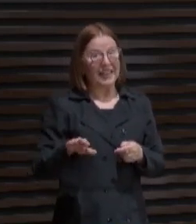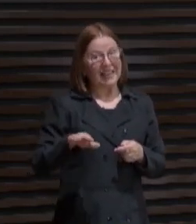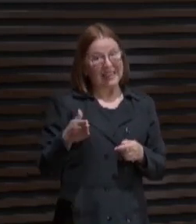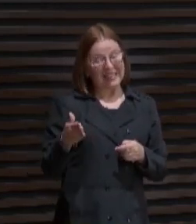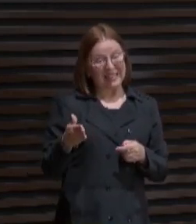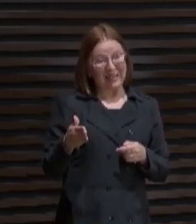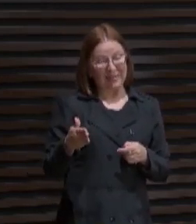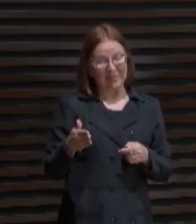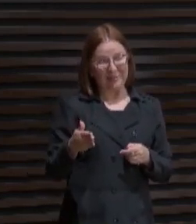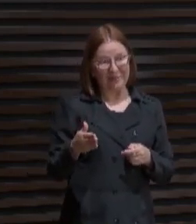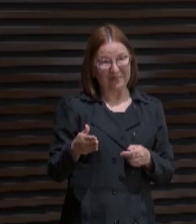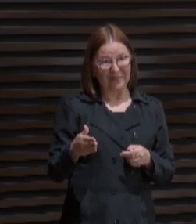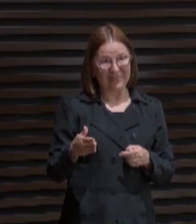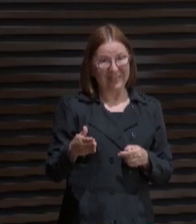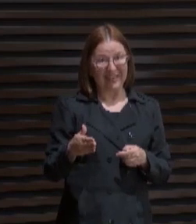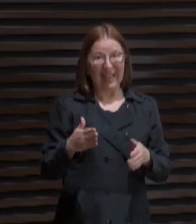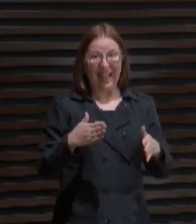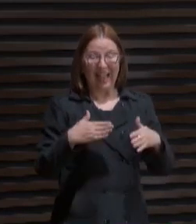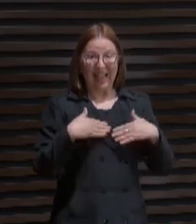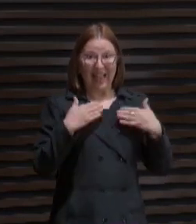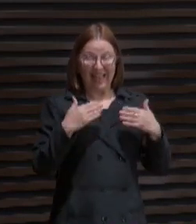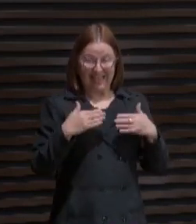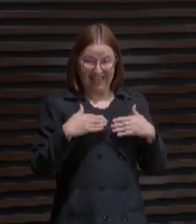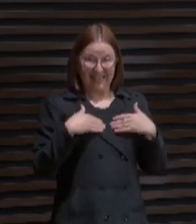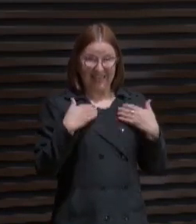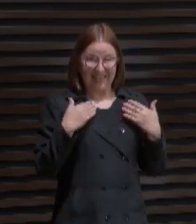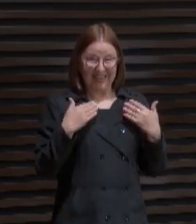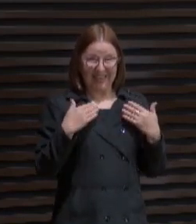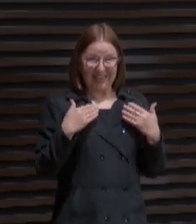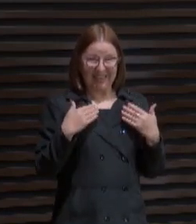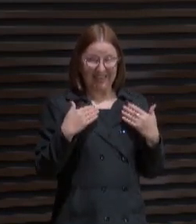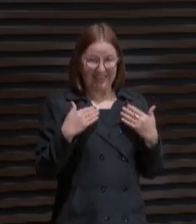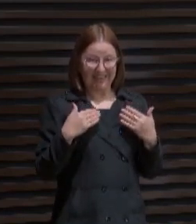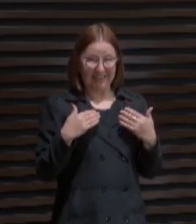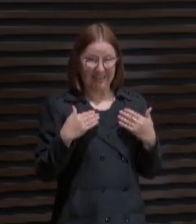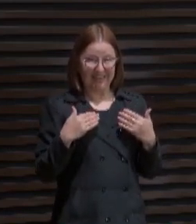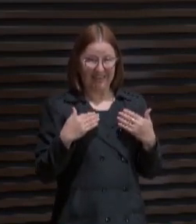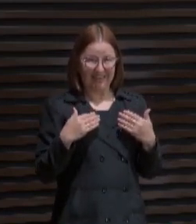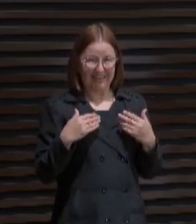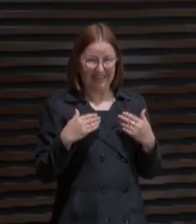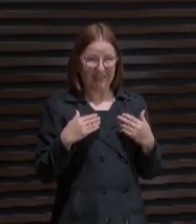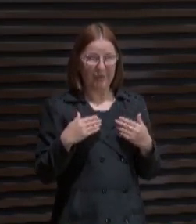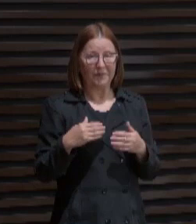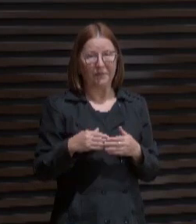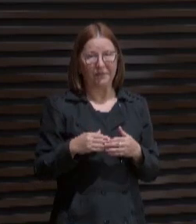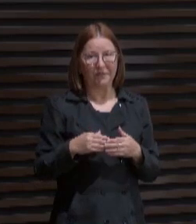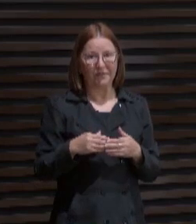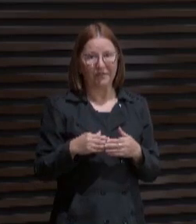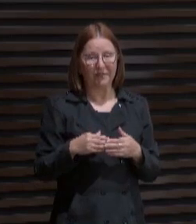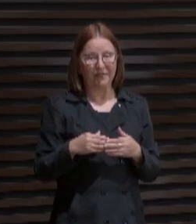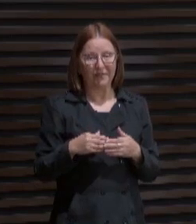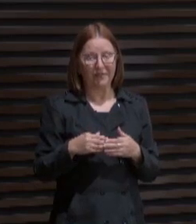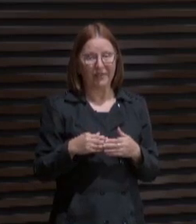a alegria dessas circunstâncias pessoais eram tão pequenas, de que